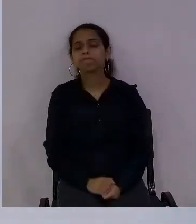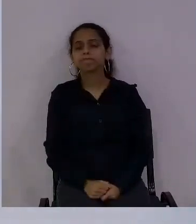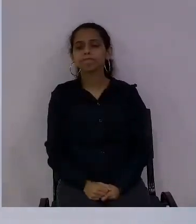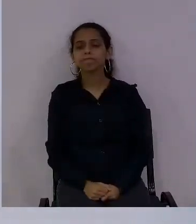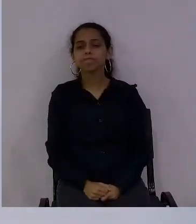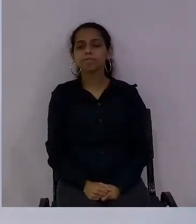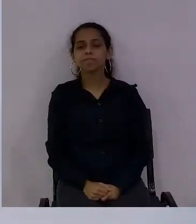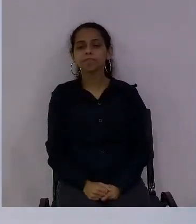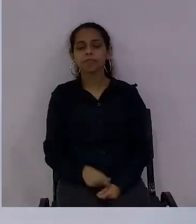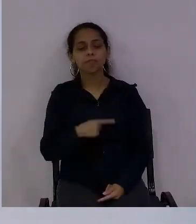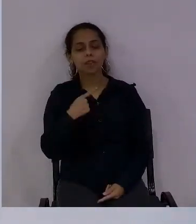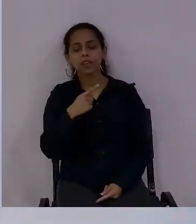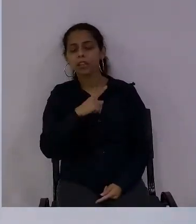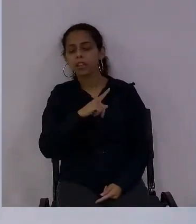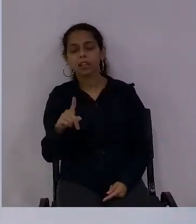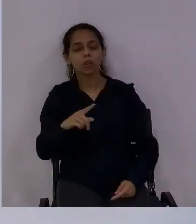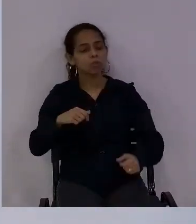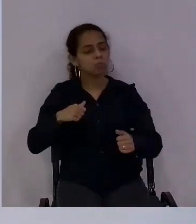agora.